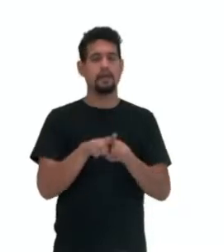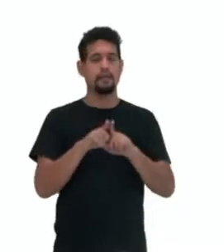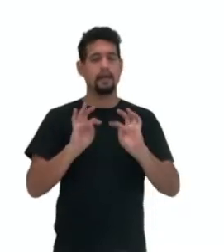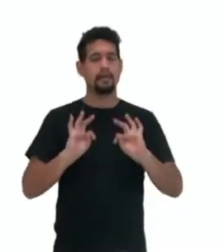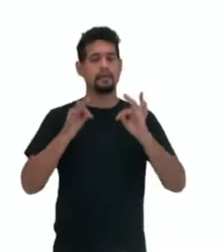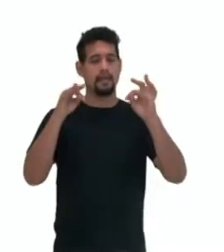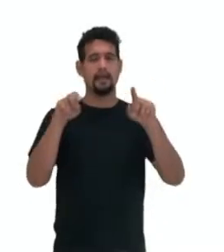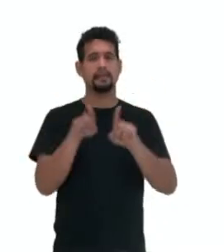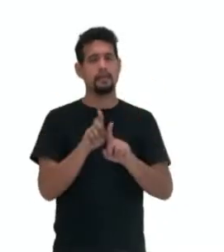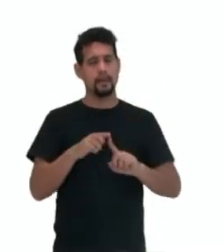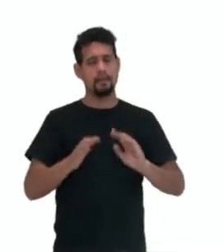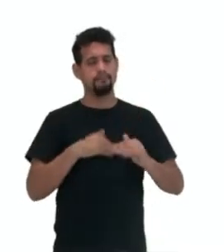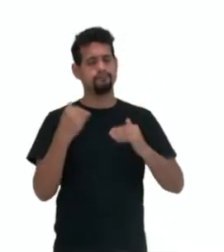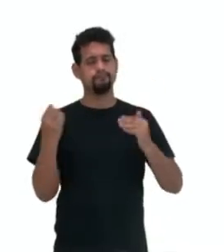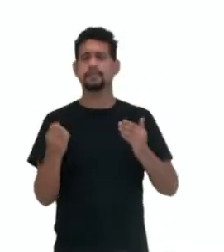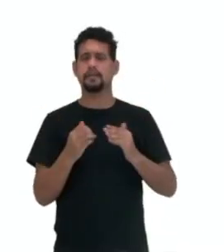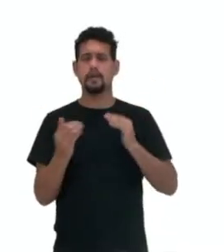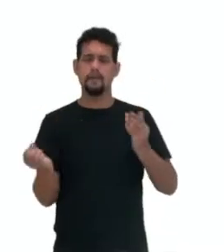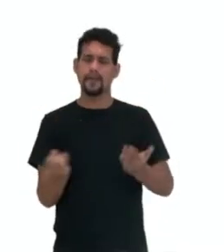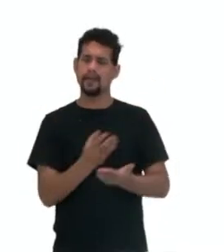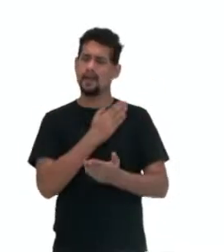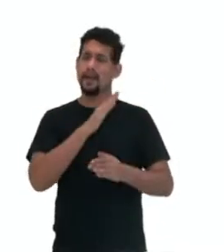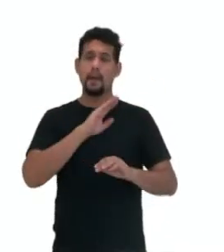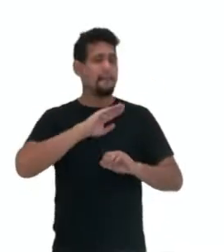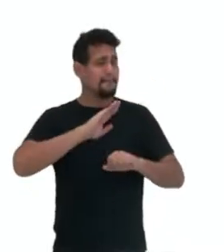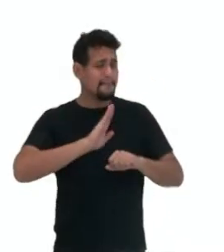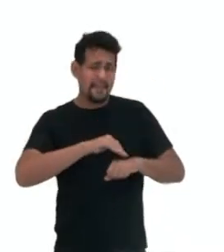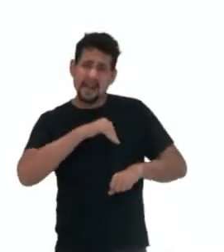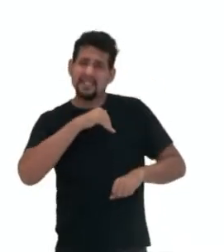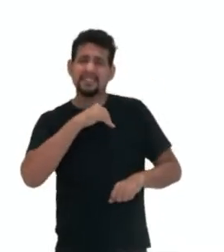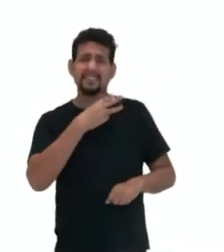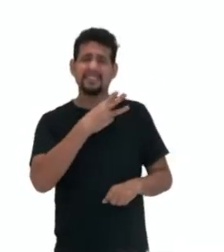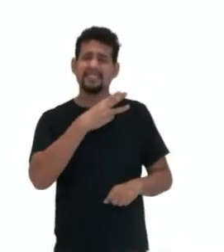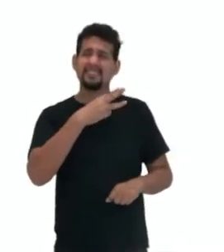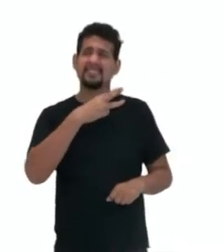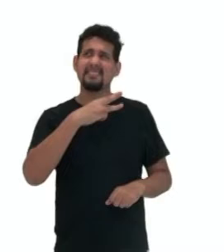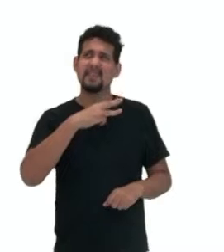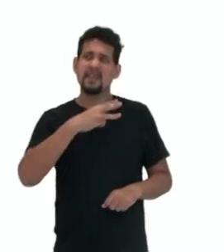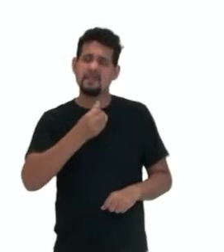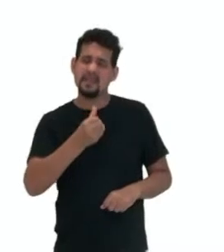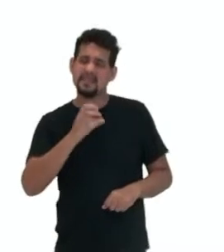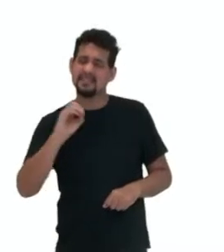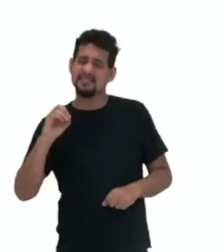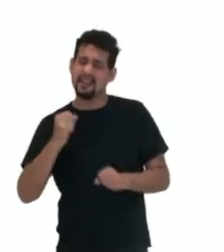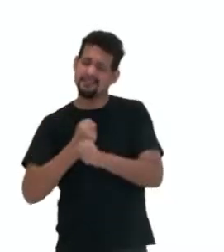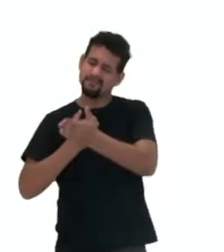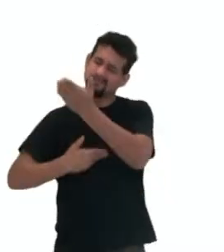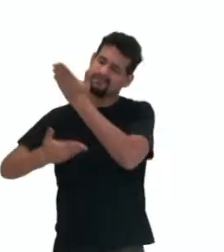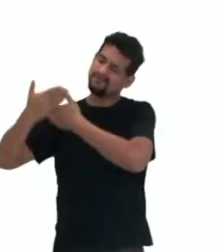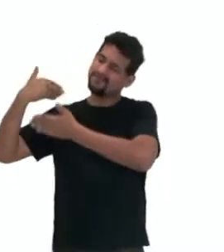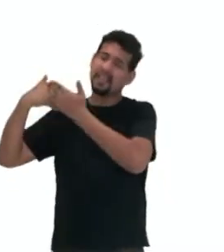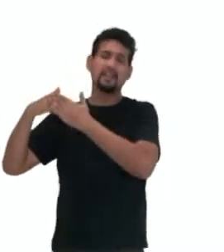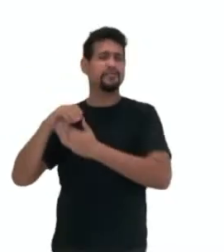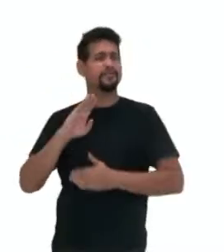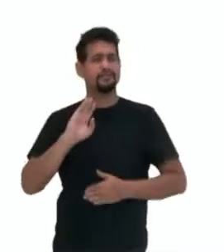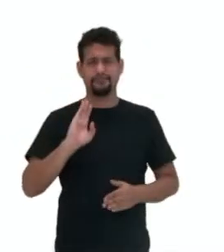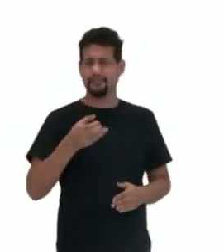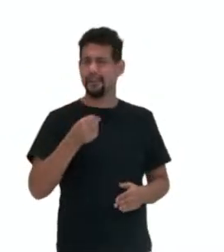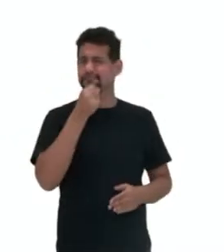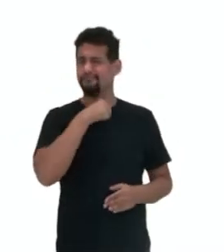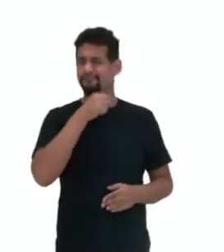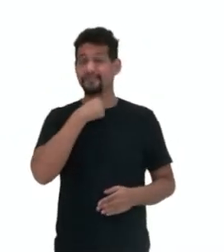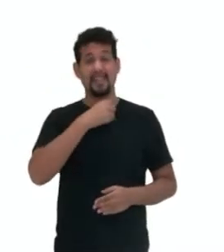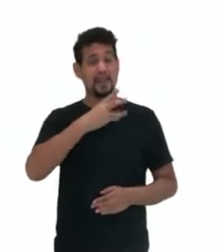técnicas e golpes foram desenvolvidas há mais de 3.600 anos. Então, é uma luta muito antiga, há mais